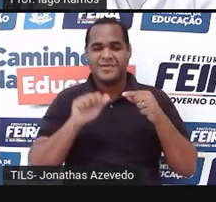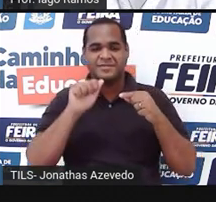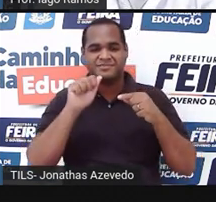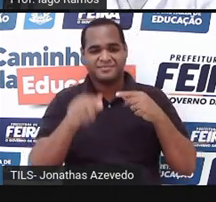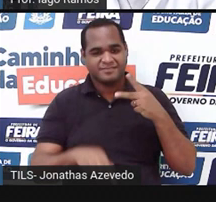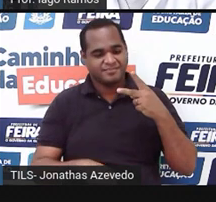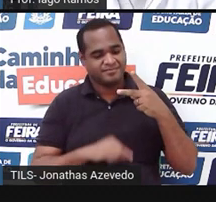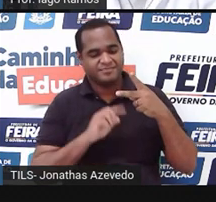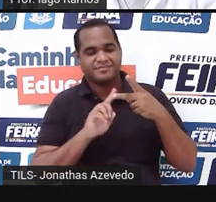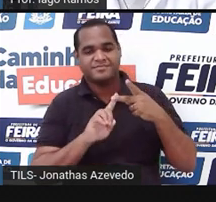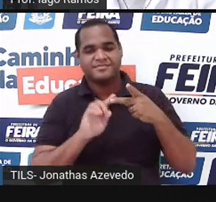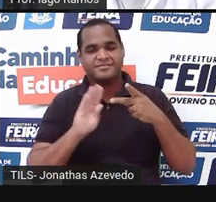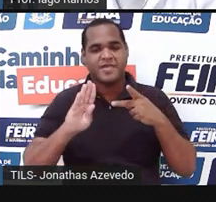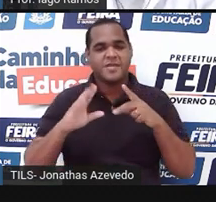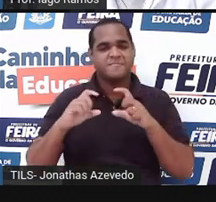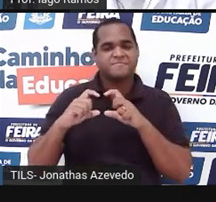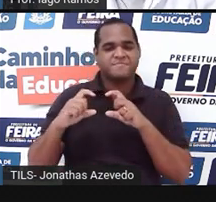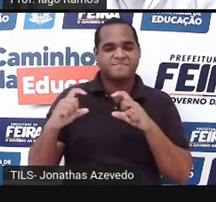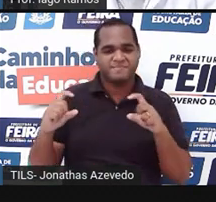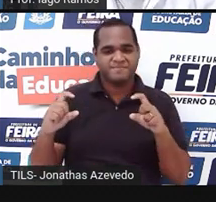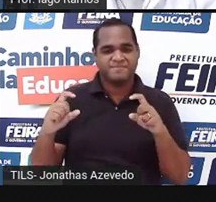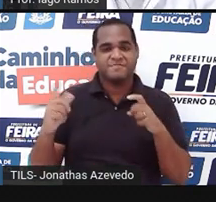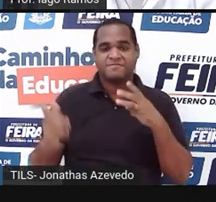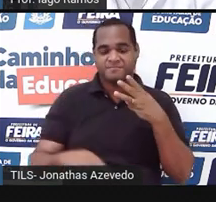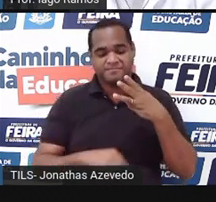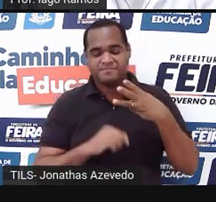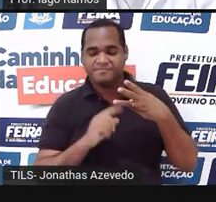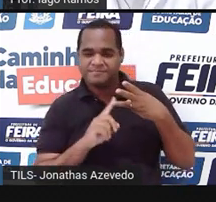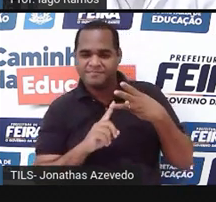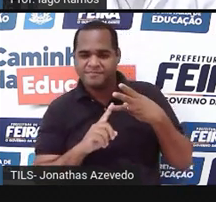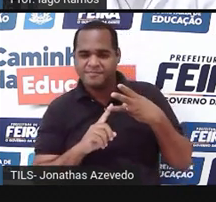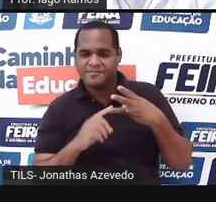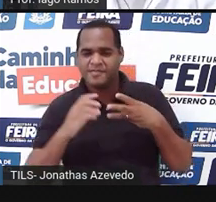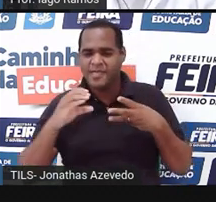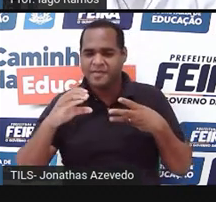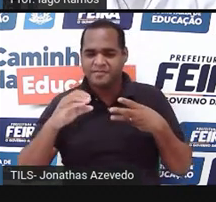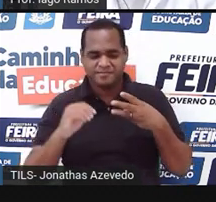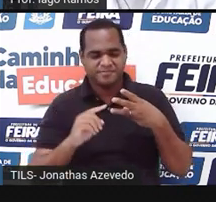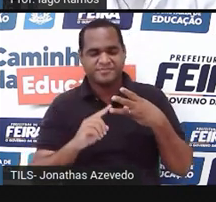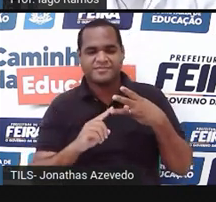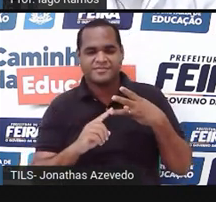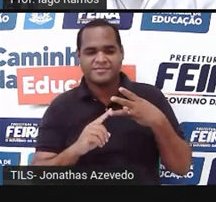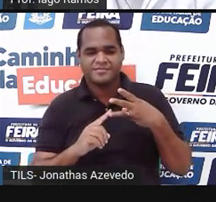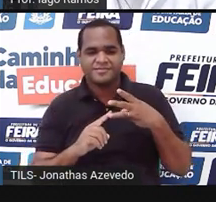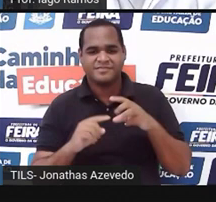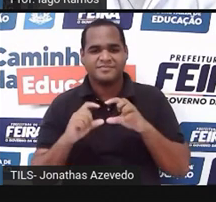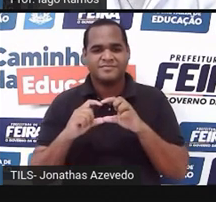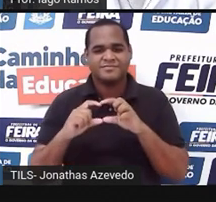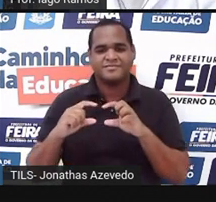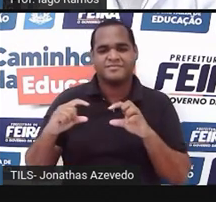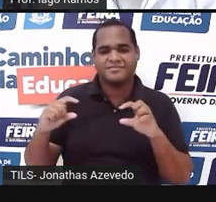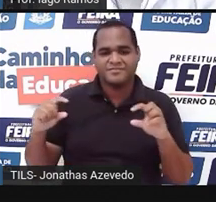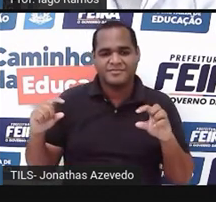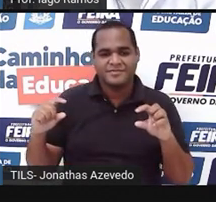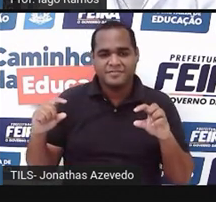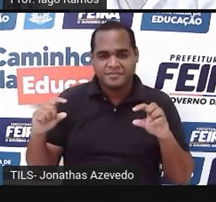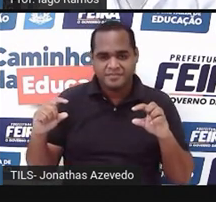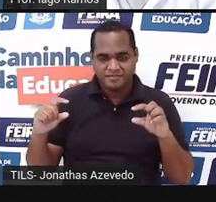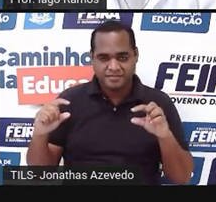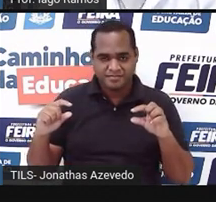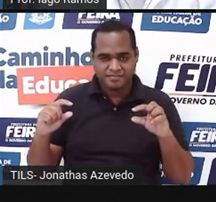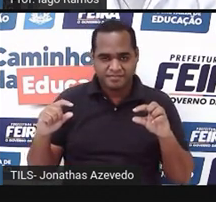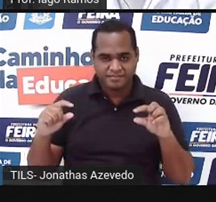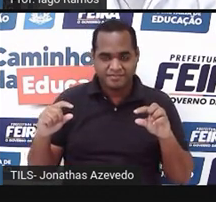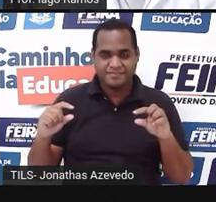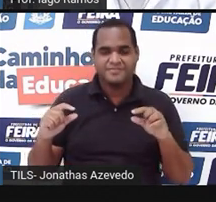9 letra b x + 2 ou letras e três a elevado a 2